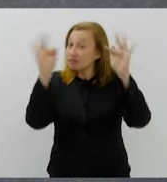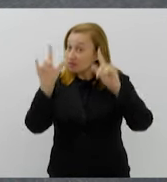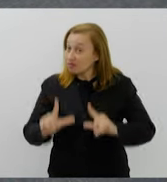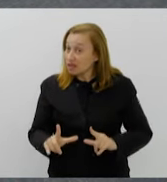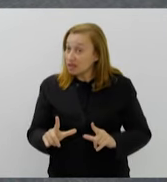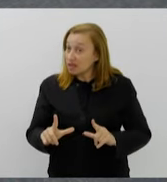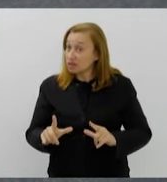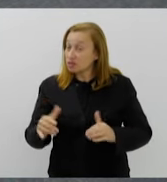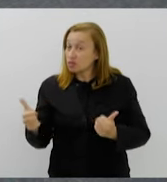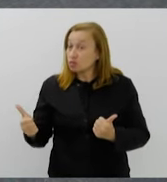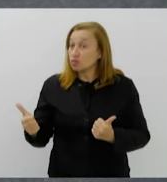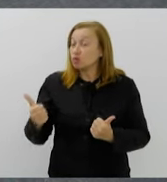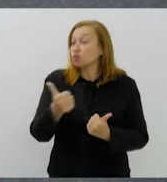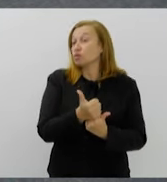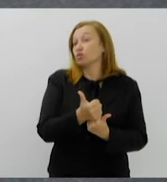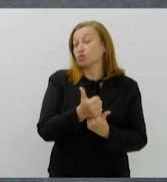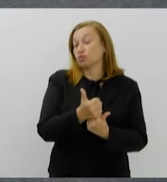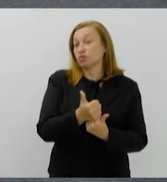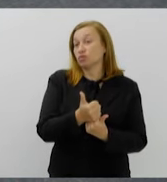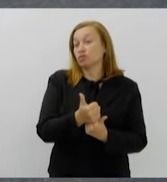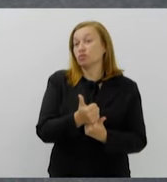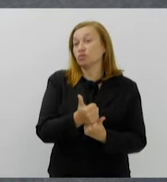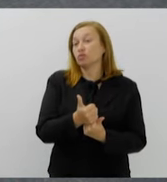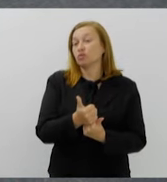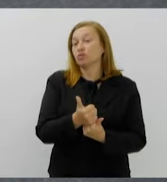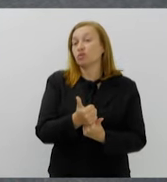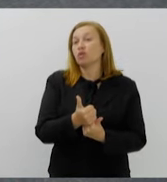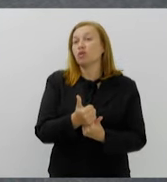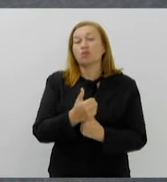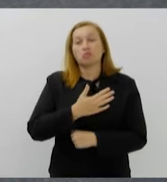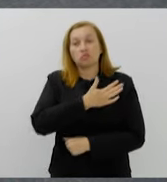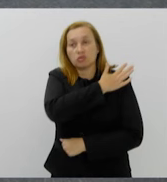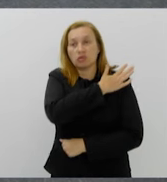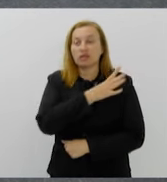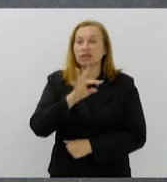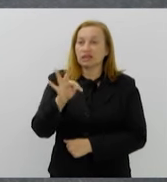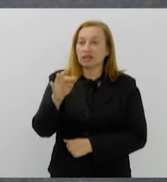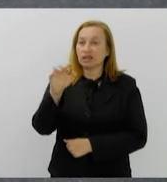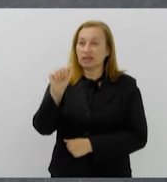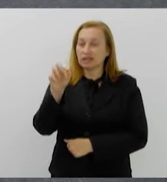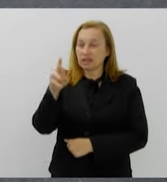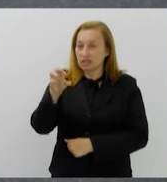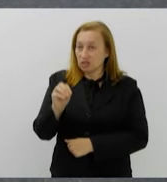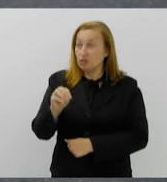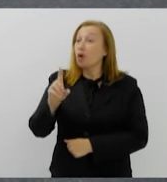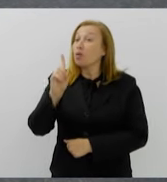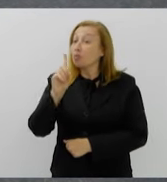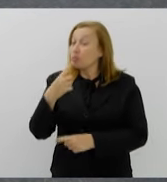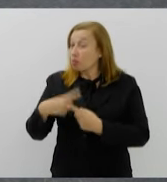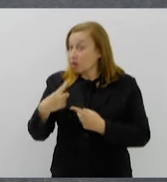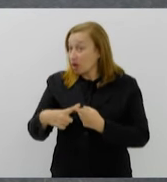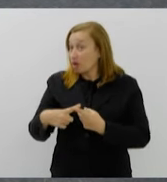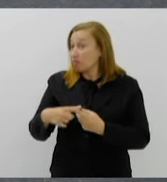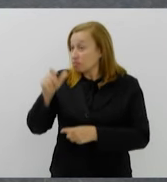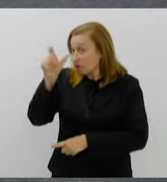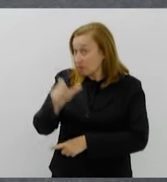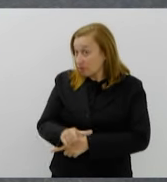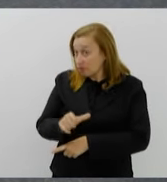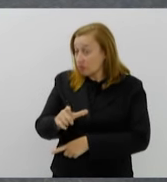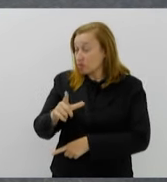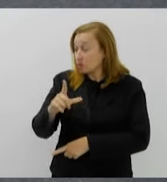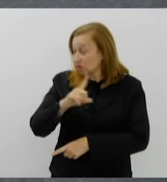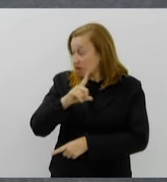sucessor tenha sido o Coronel Tarciso porque é uma pessoa com quem eu por quem eu tenho